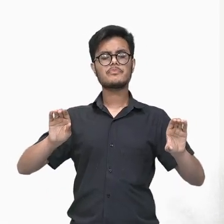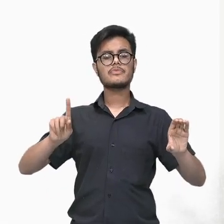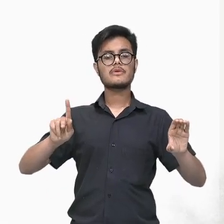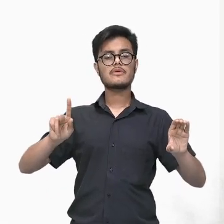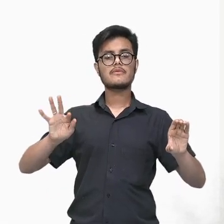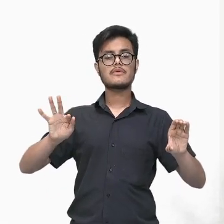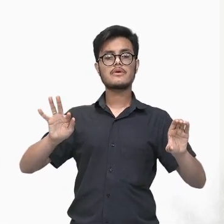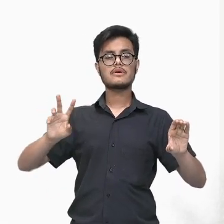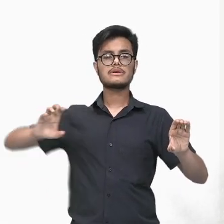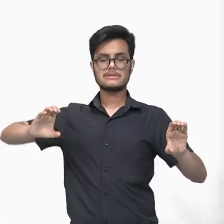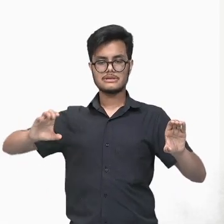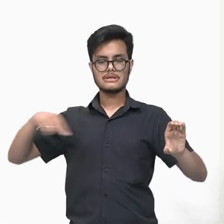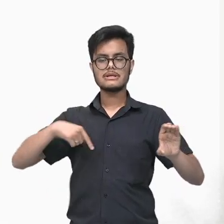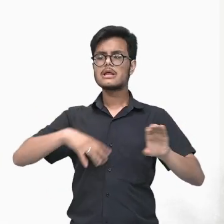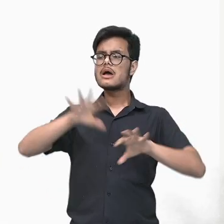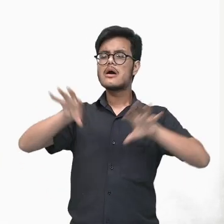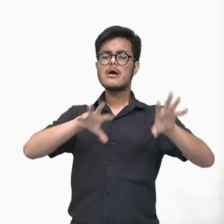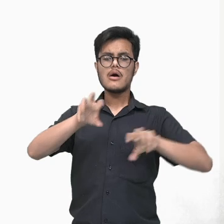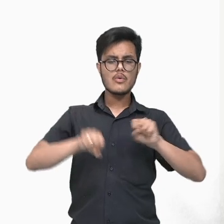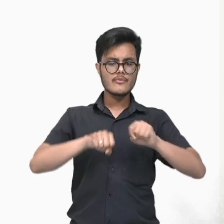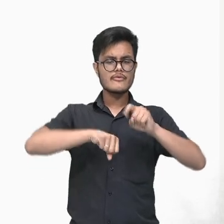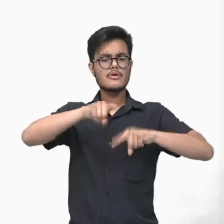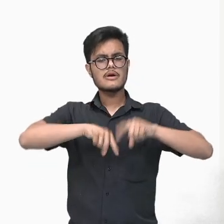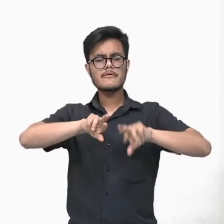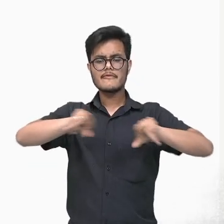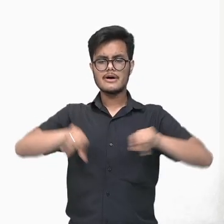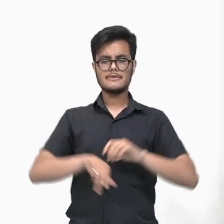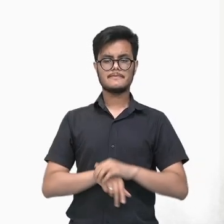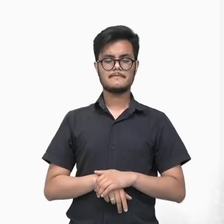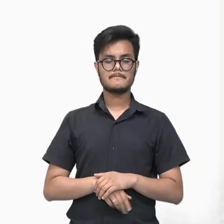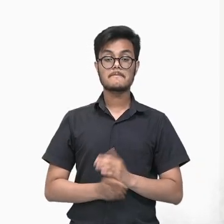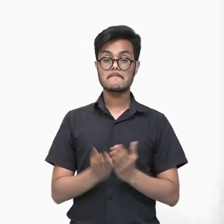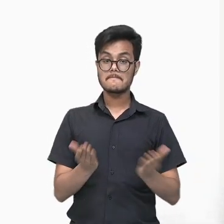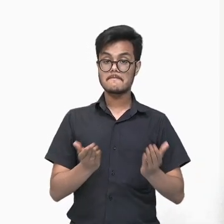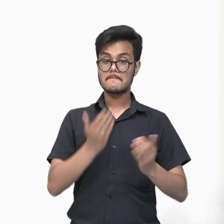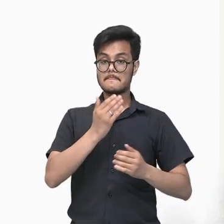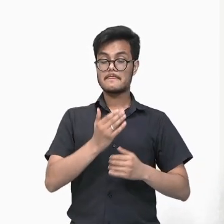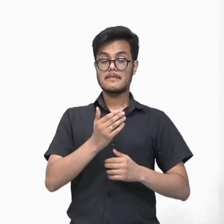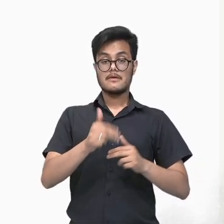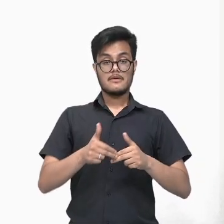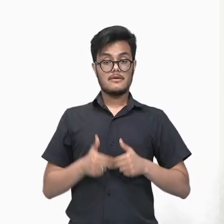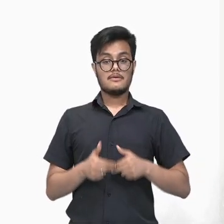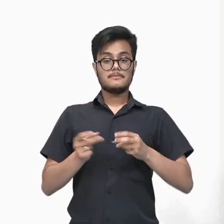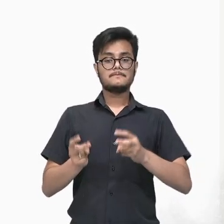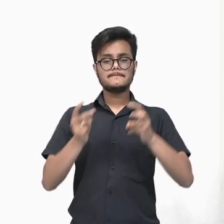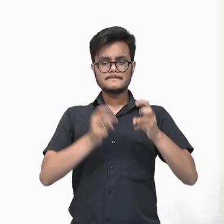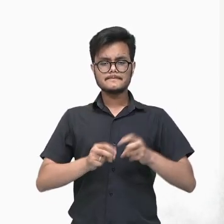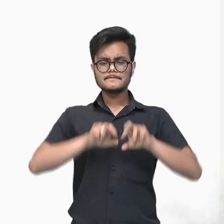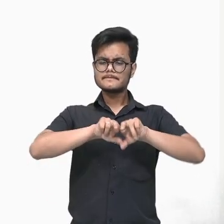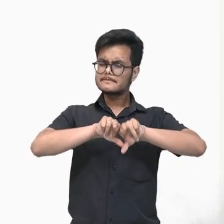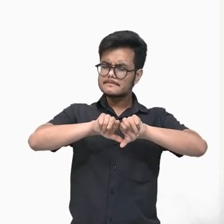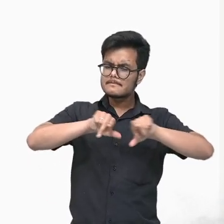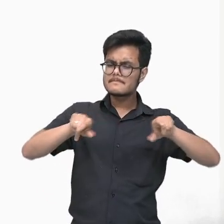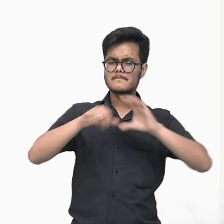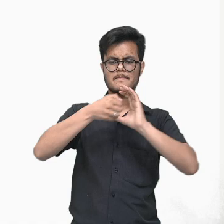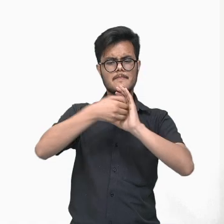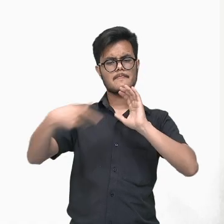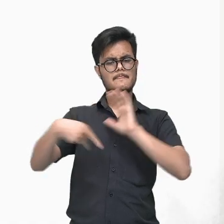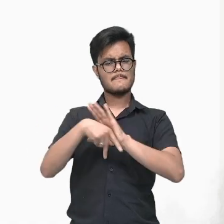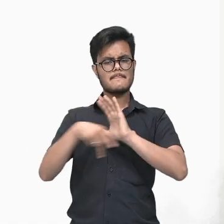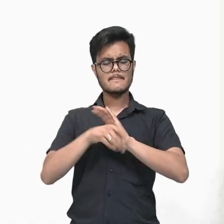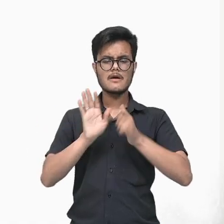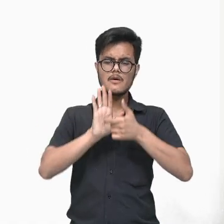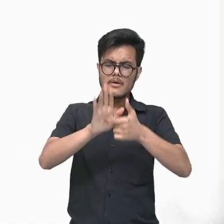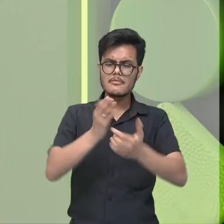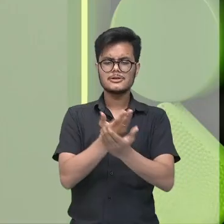lã atrai pedacinhos de isopor. Então, pessoal, vocês podem observar que existem vários